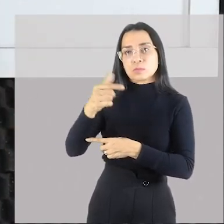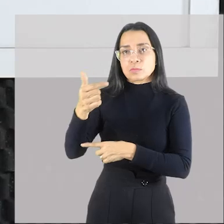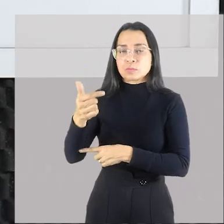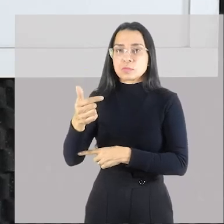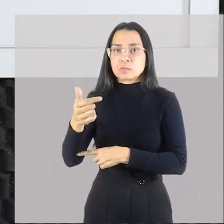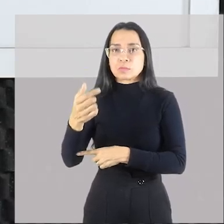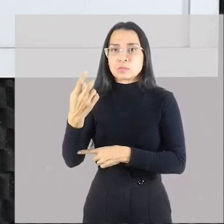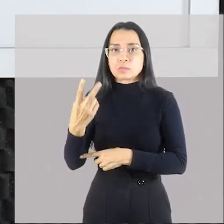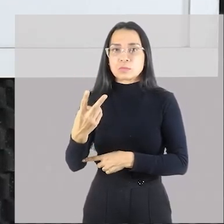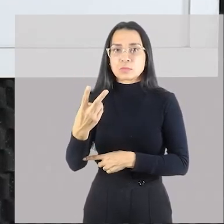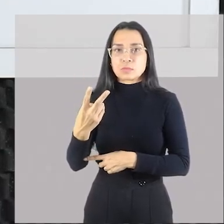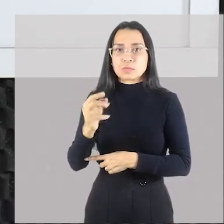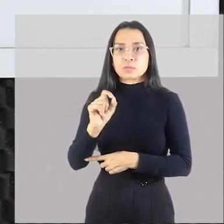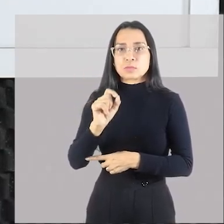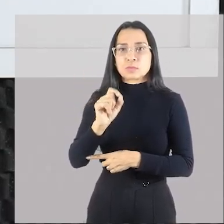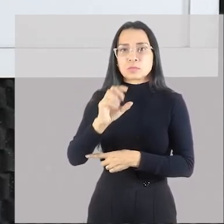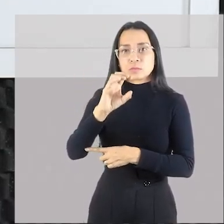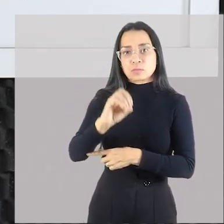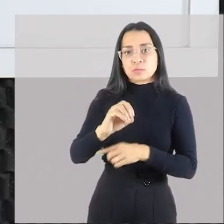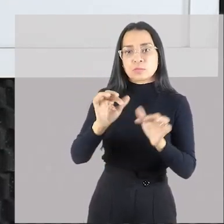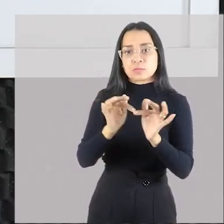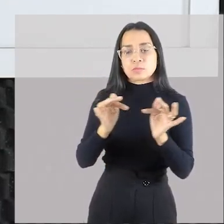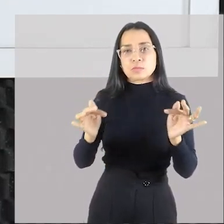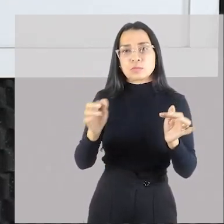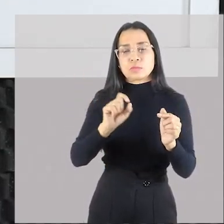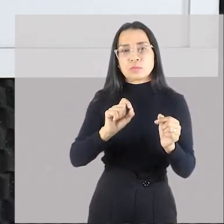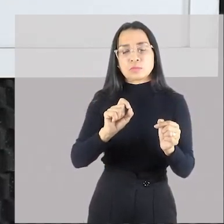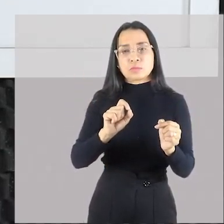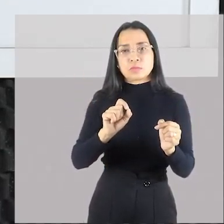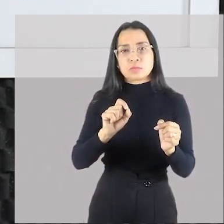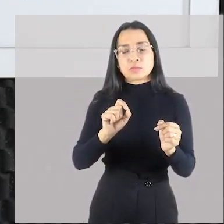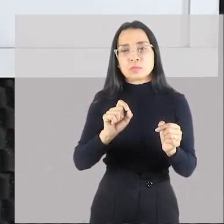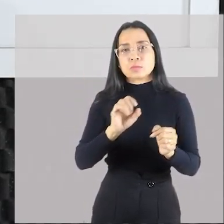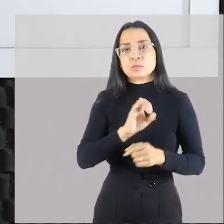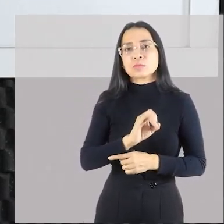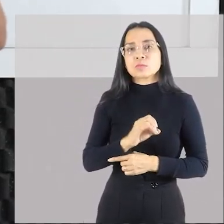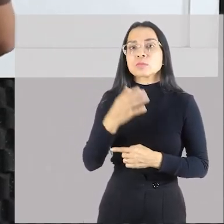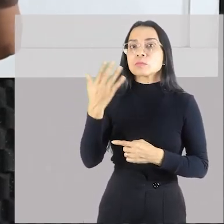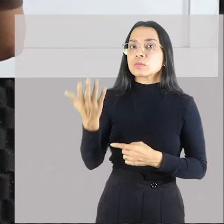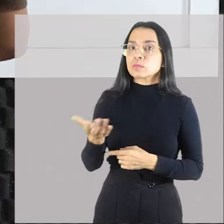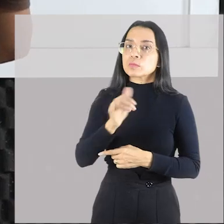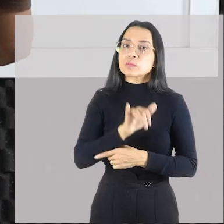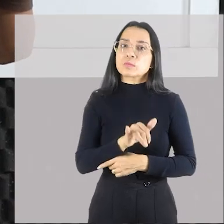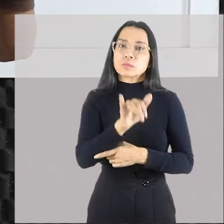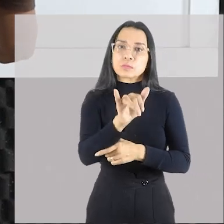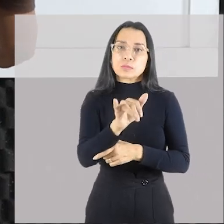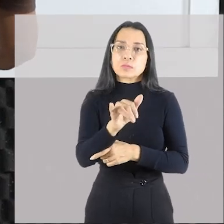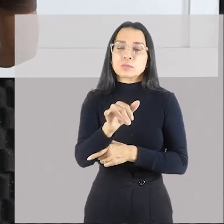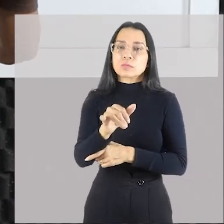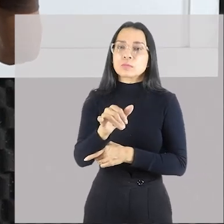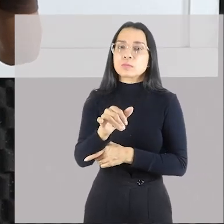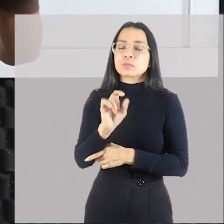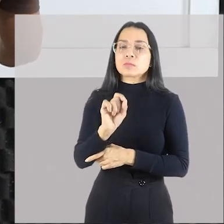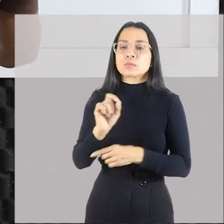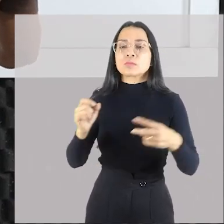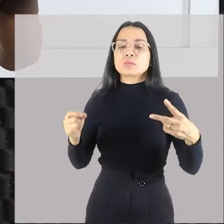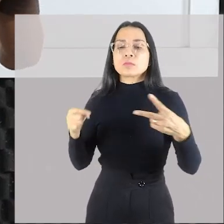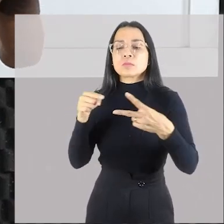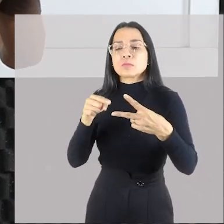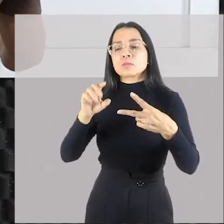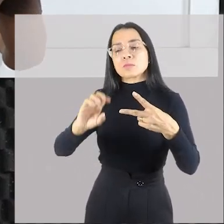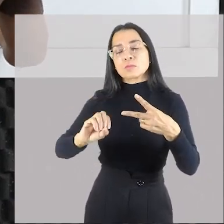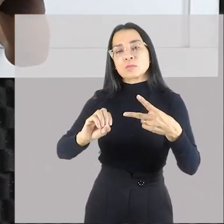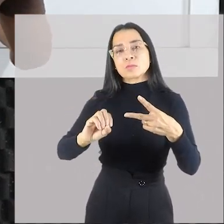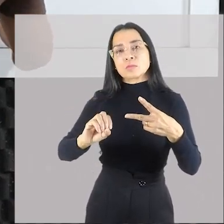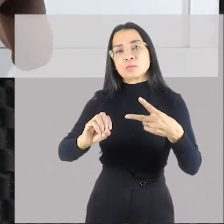2, que é o zero da função. Quando é que meu y vai ser menor do que zero? Onde eu